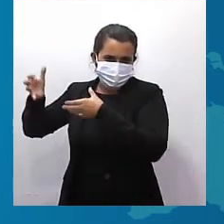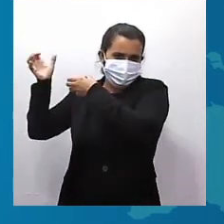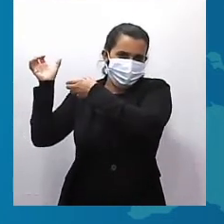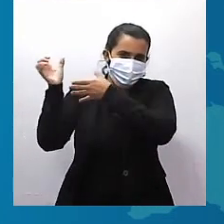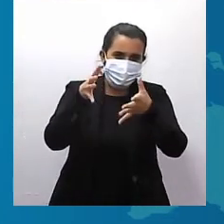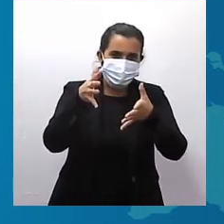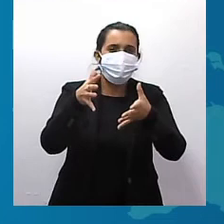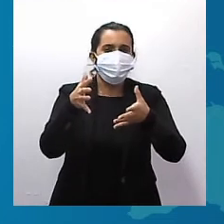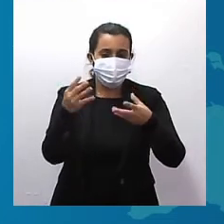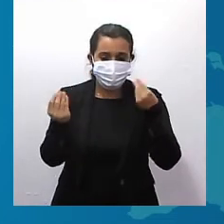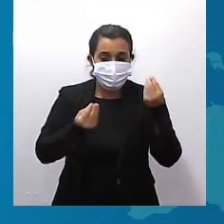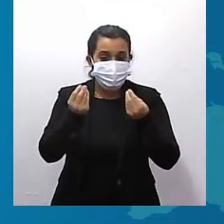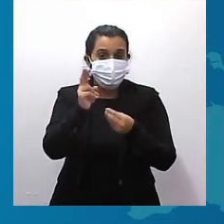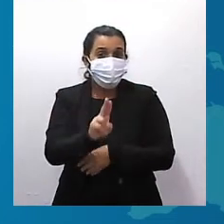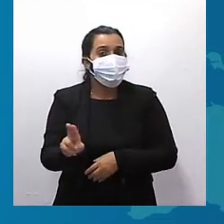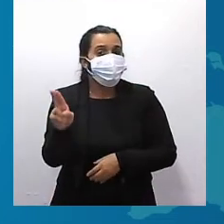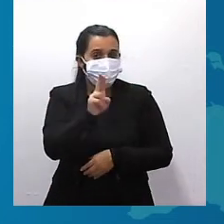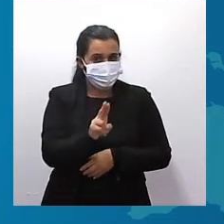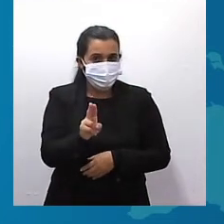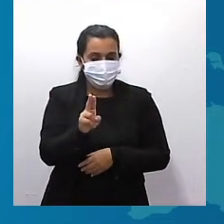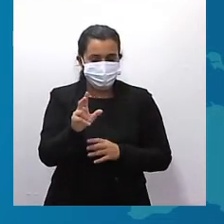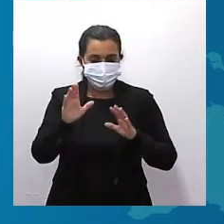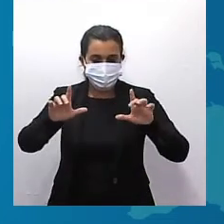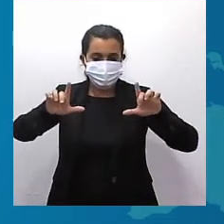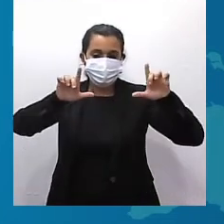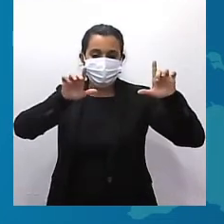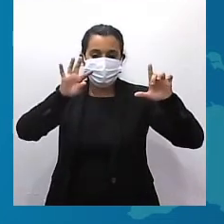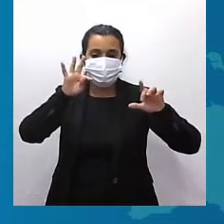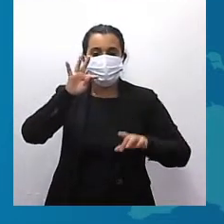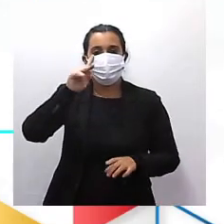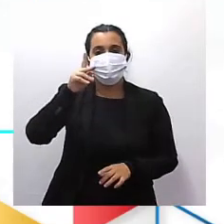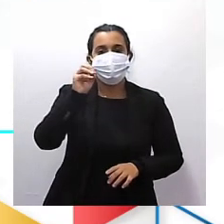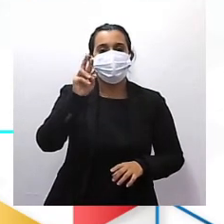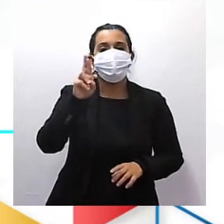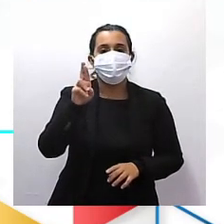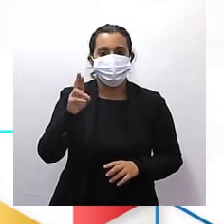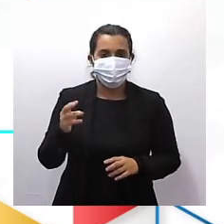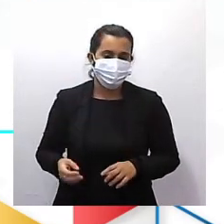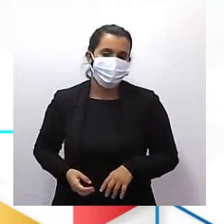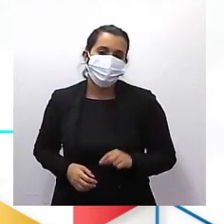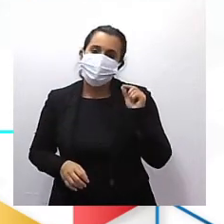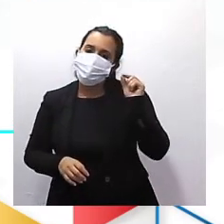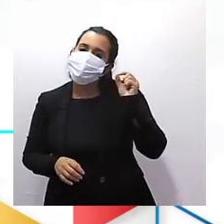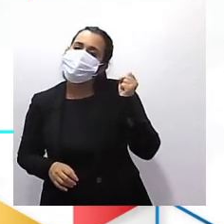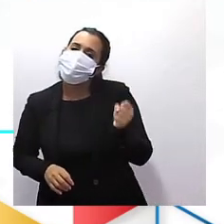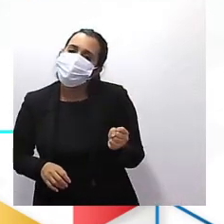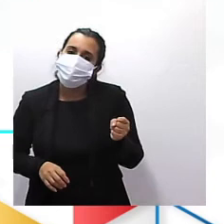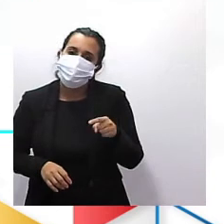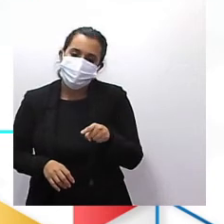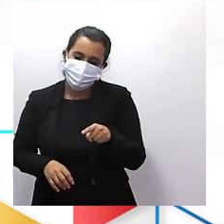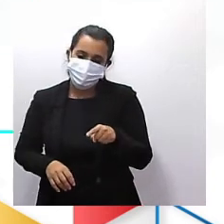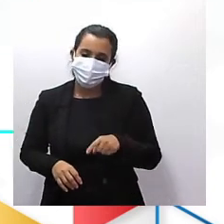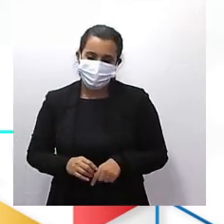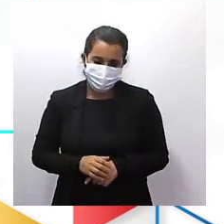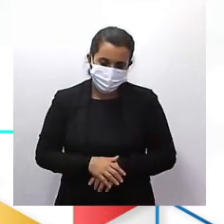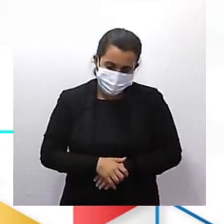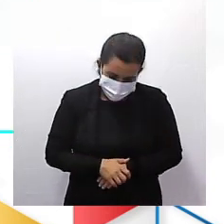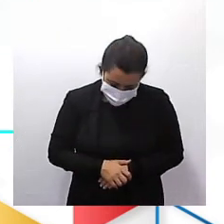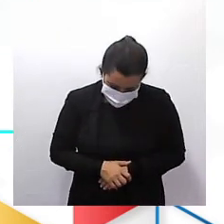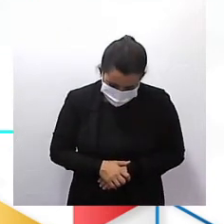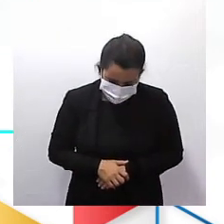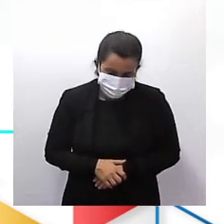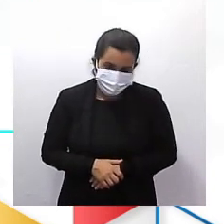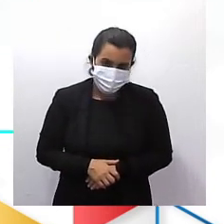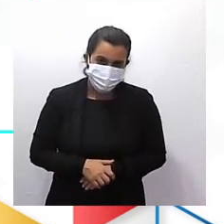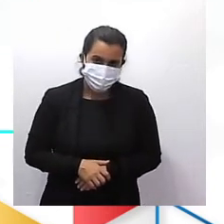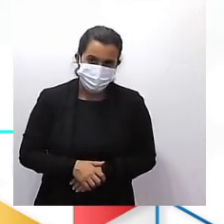gente pode utilizar no primeiro bloco com Thor. O que é que ele pode e o que é que ele não pode, conhecendo minimamente as características